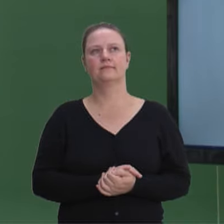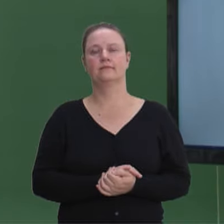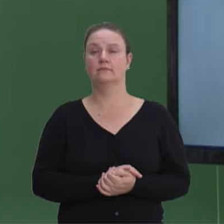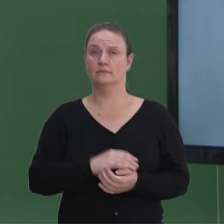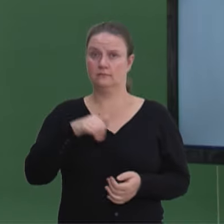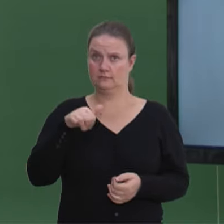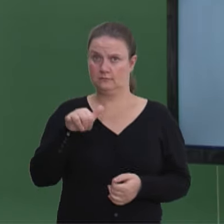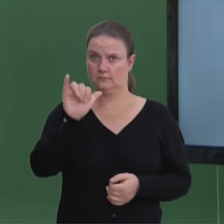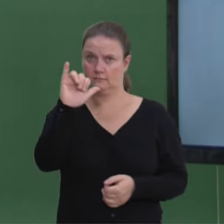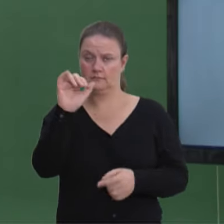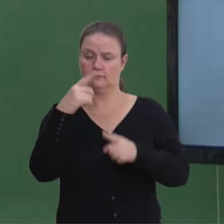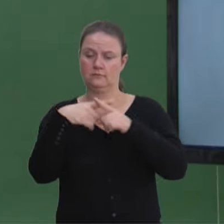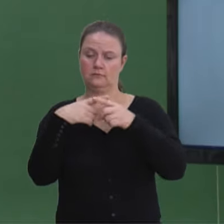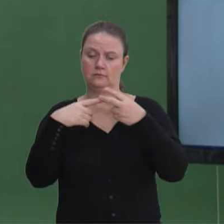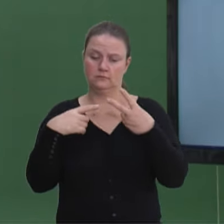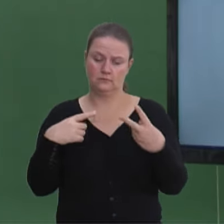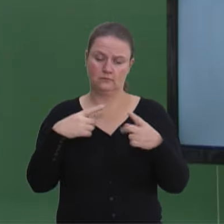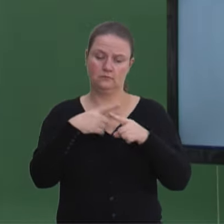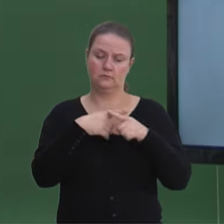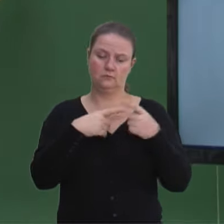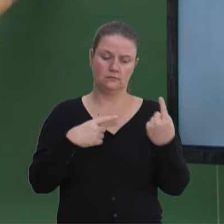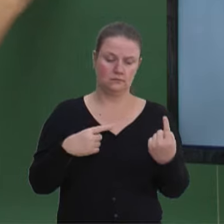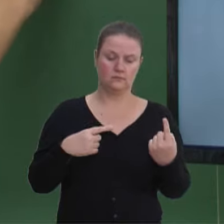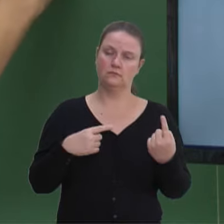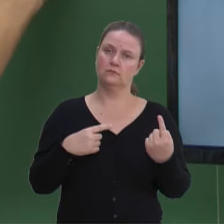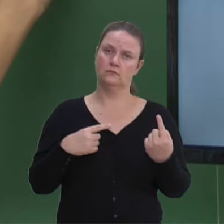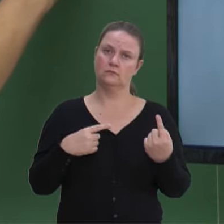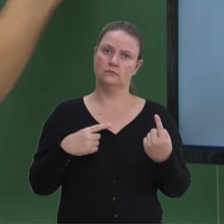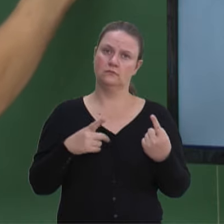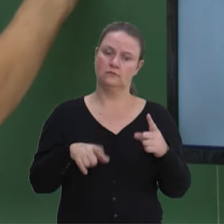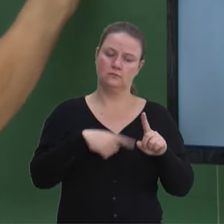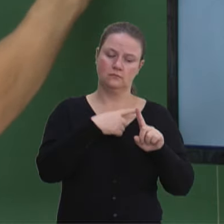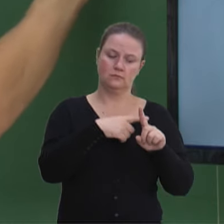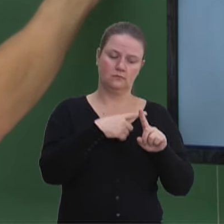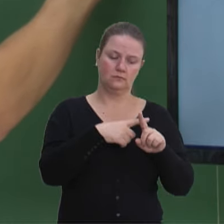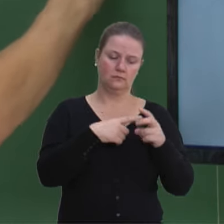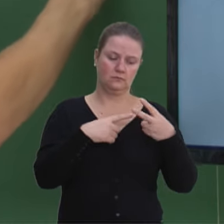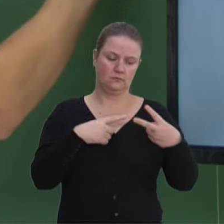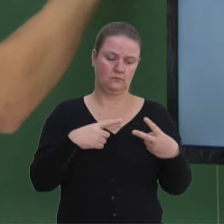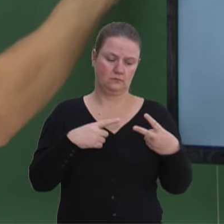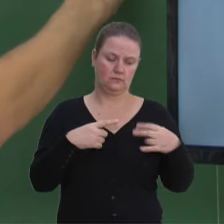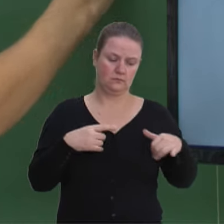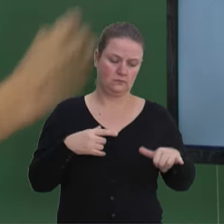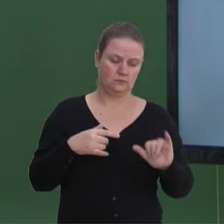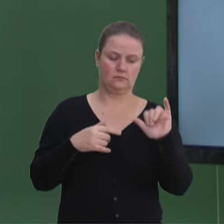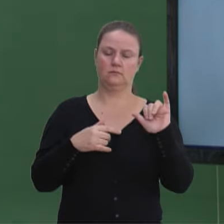Y vezes 2 vezes 1, mais 2y.